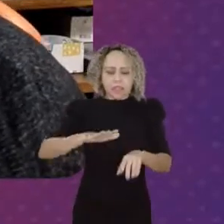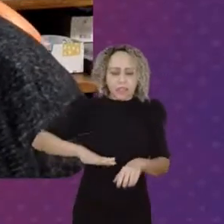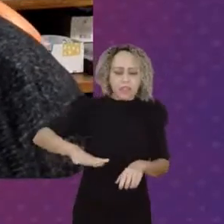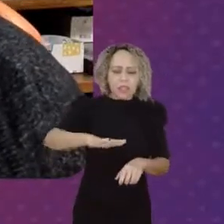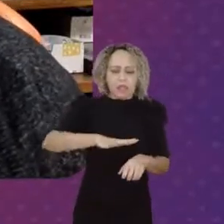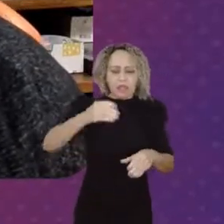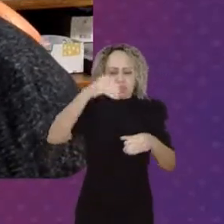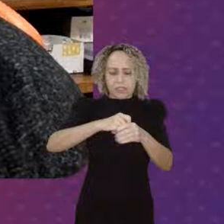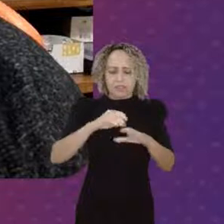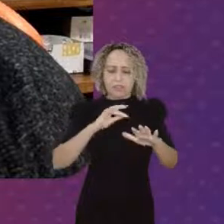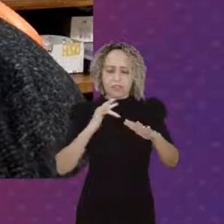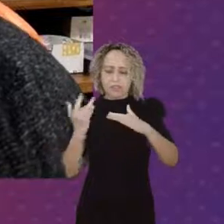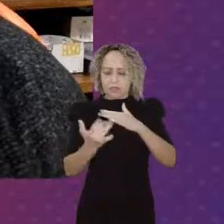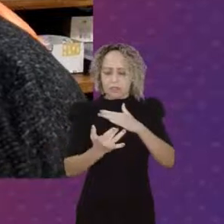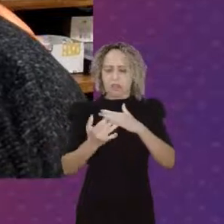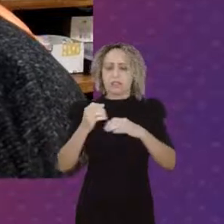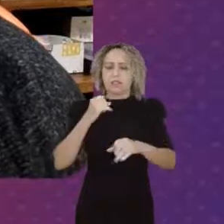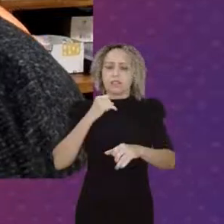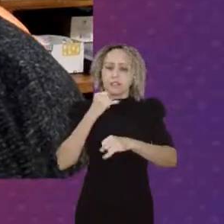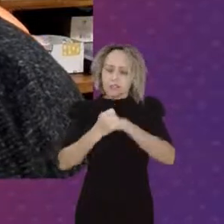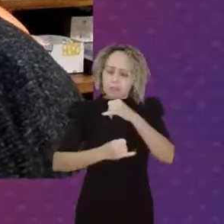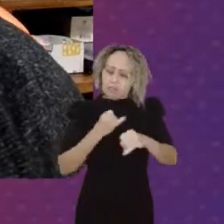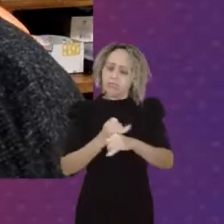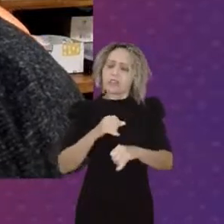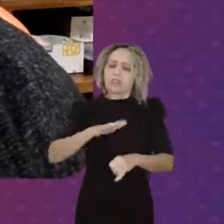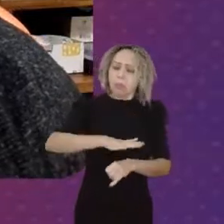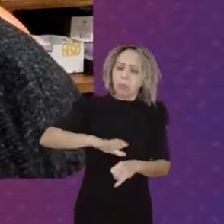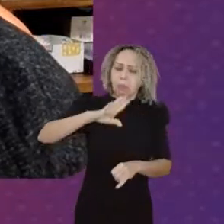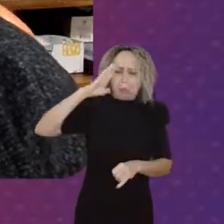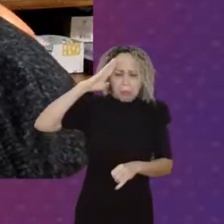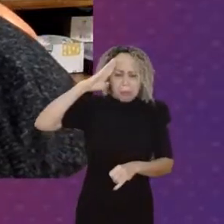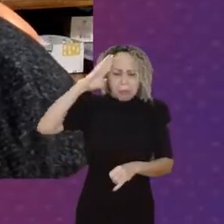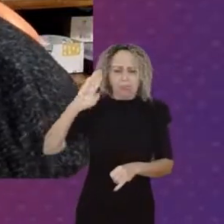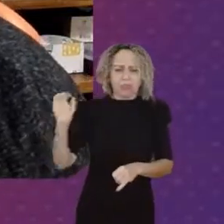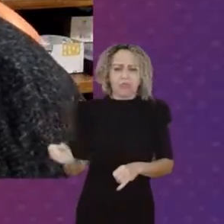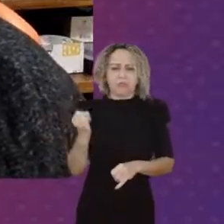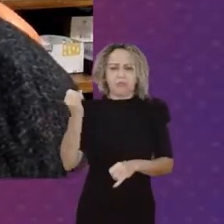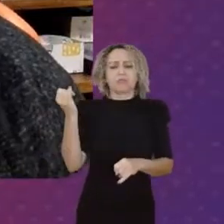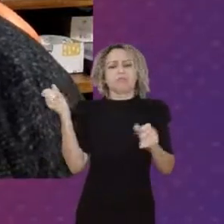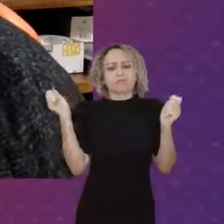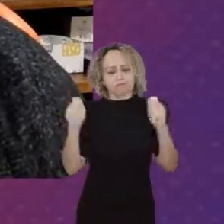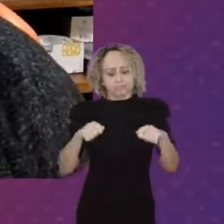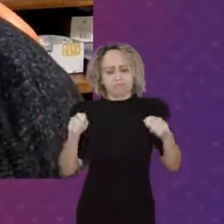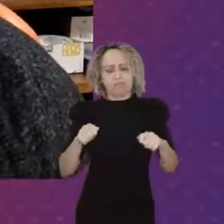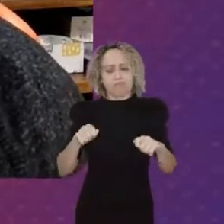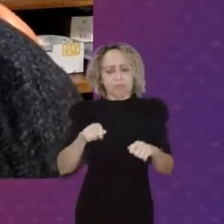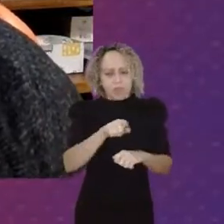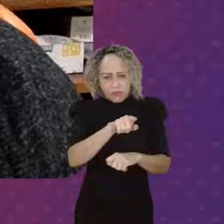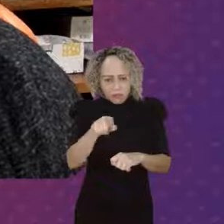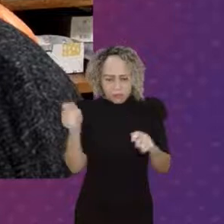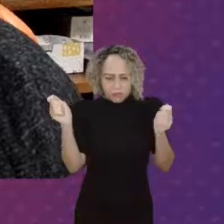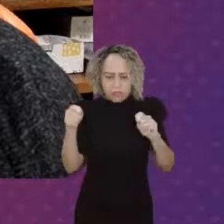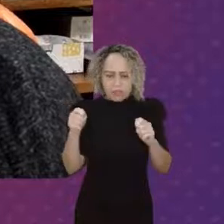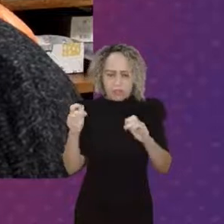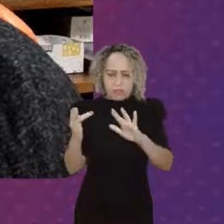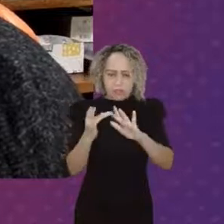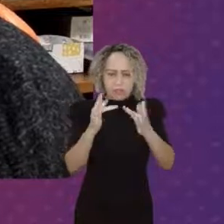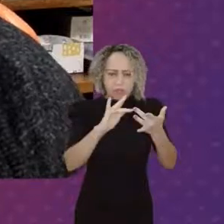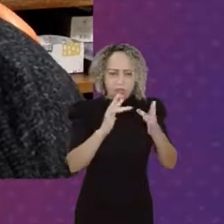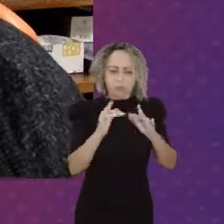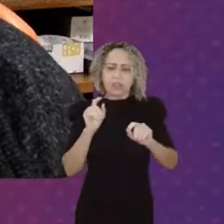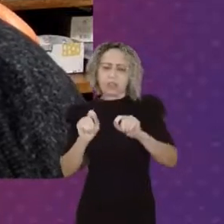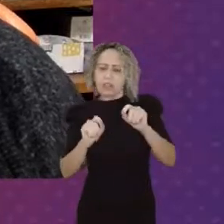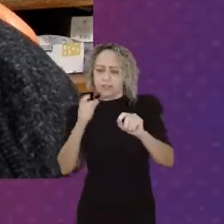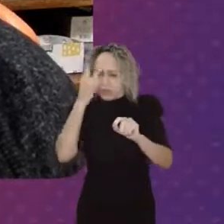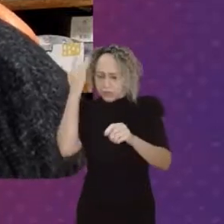nas redes sociais da internet, que é um espaço fundamental, importante e necessário para que você possa ter contato com quem